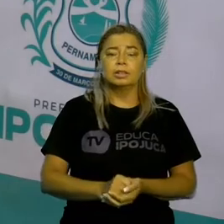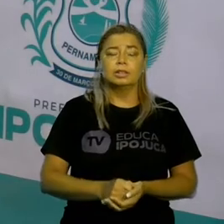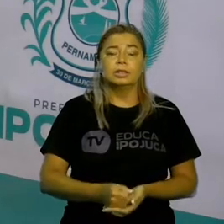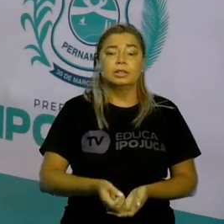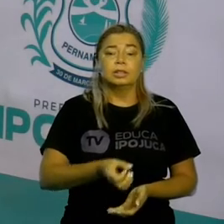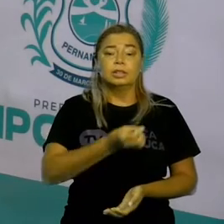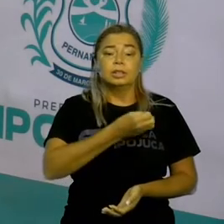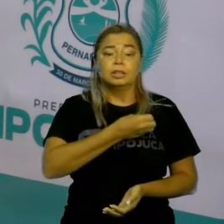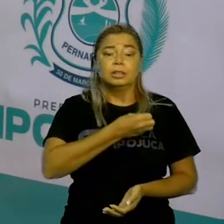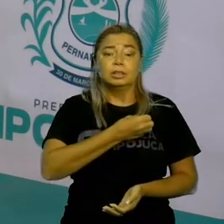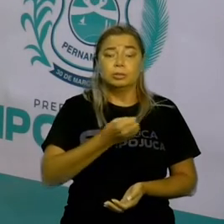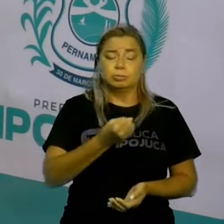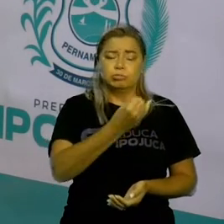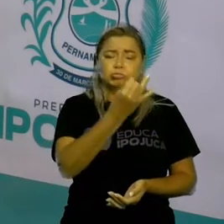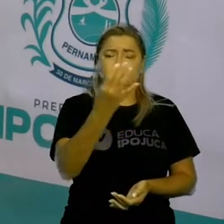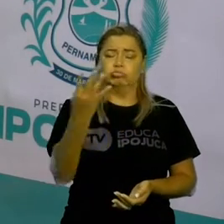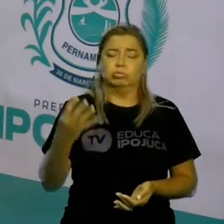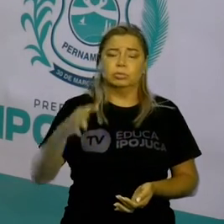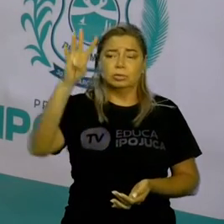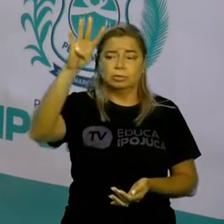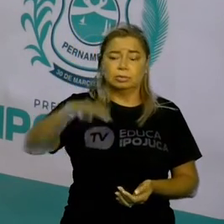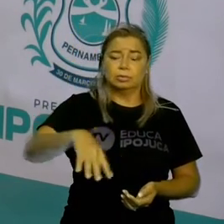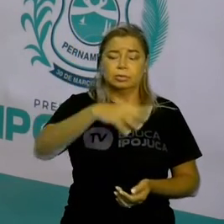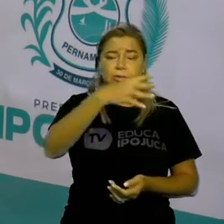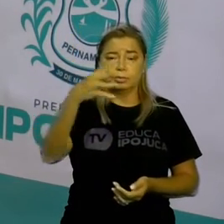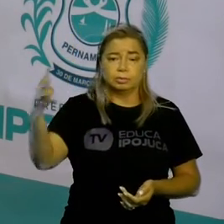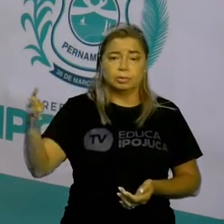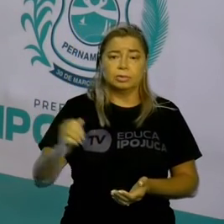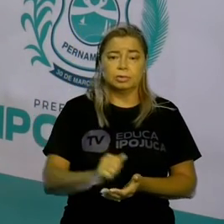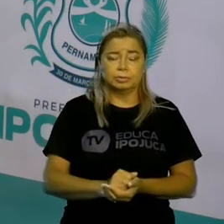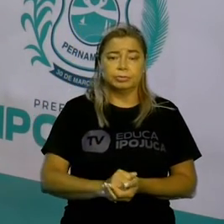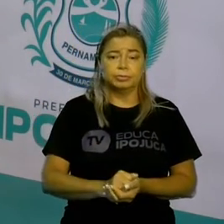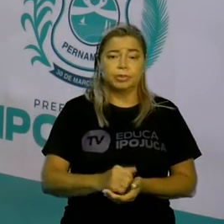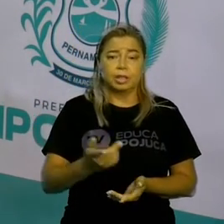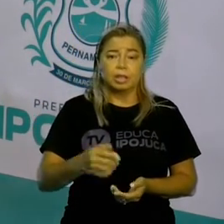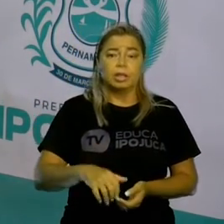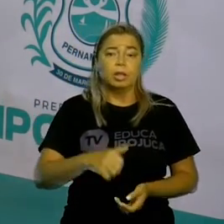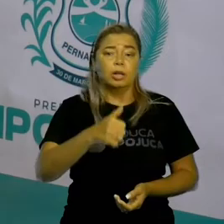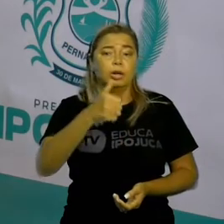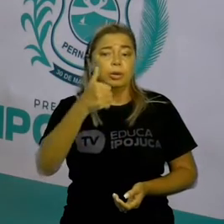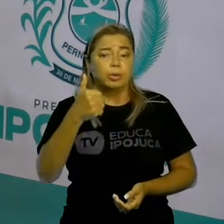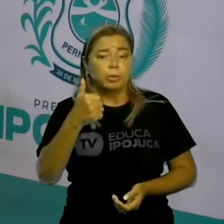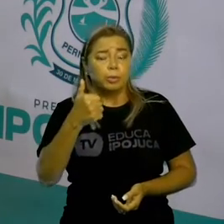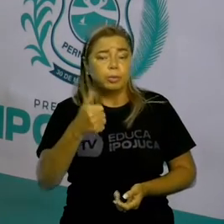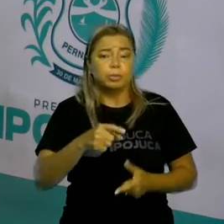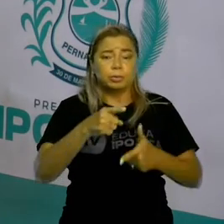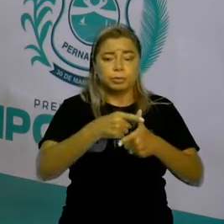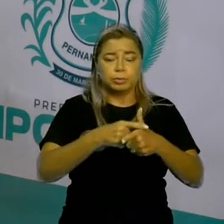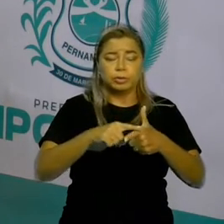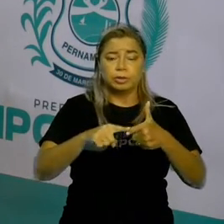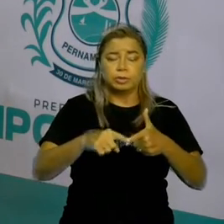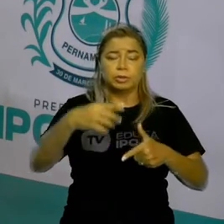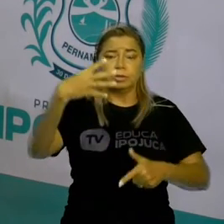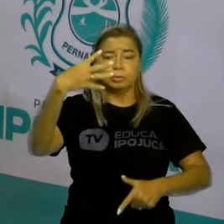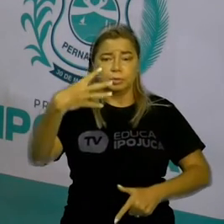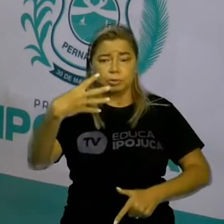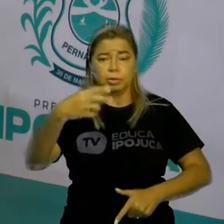decimal. Se você pegar 1 e dividir por 4, vai dar o total de